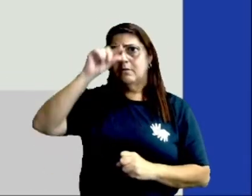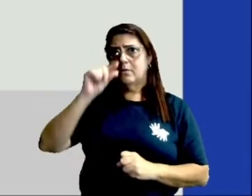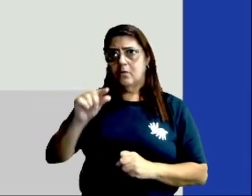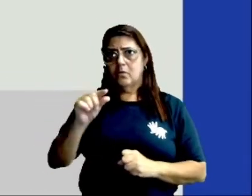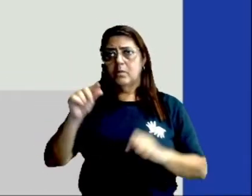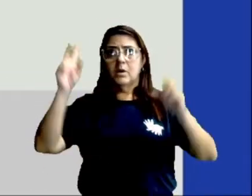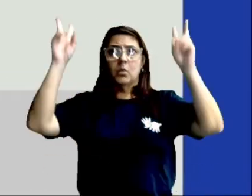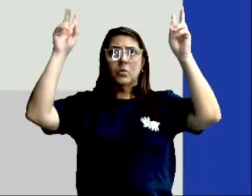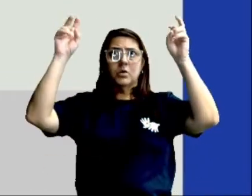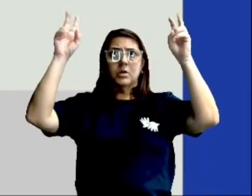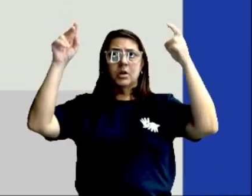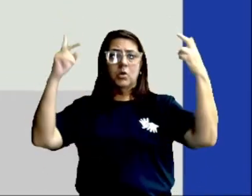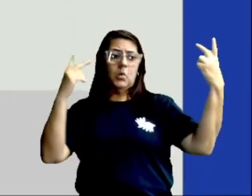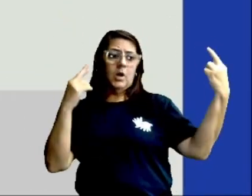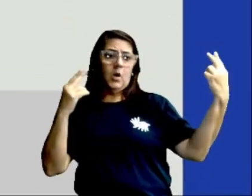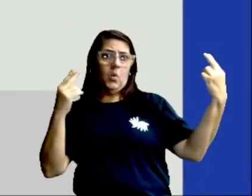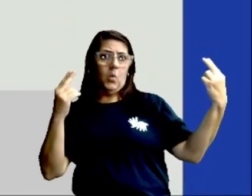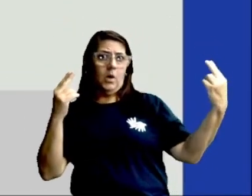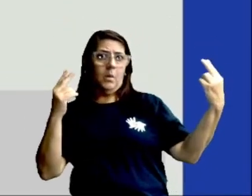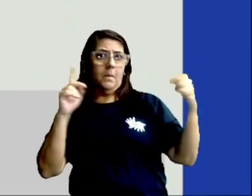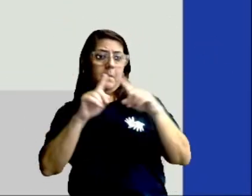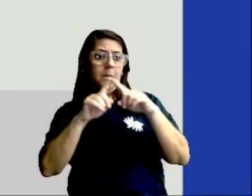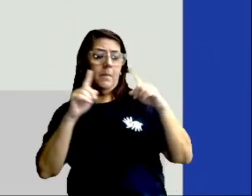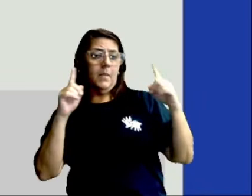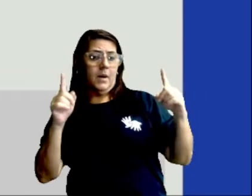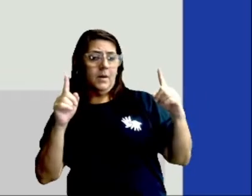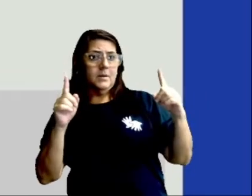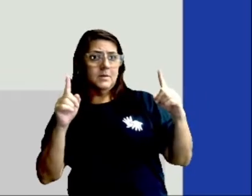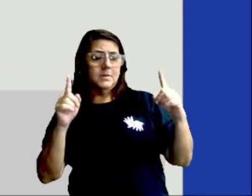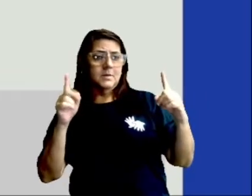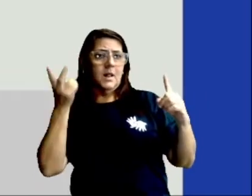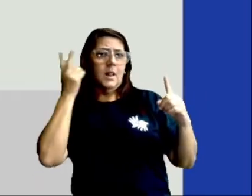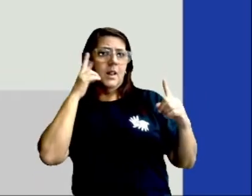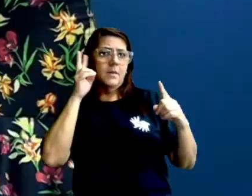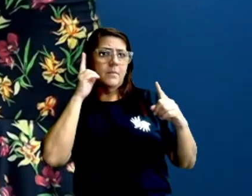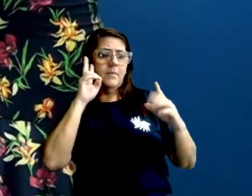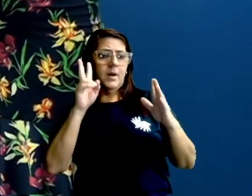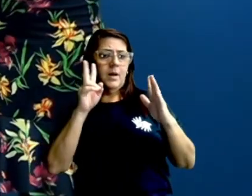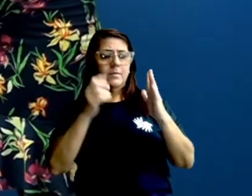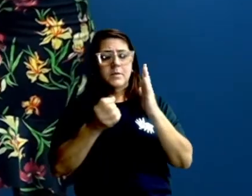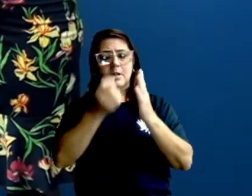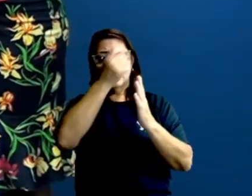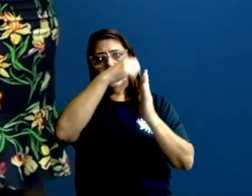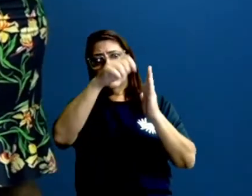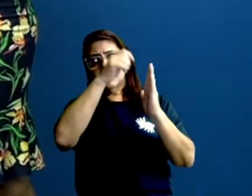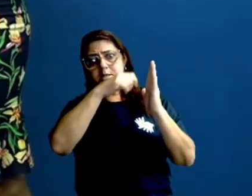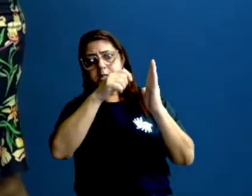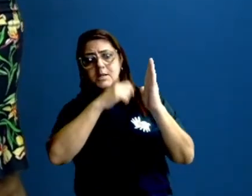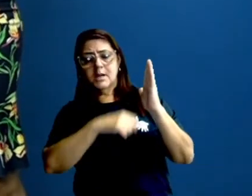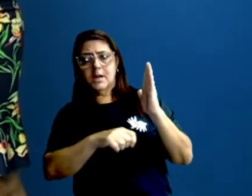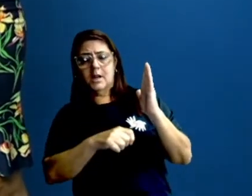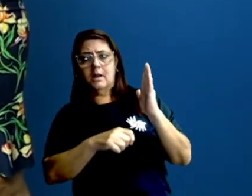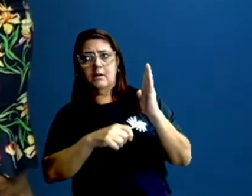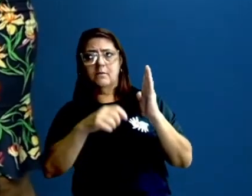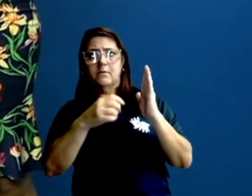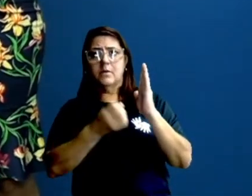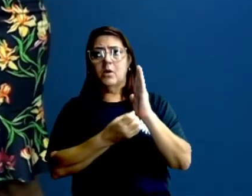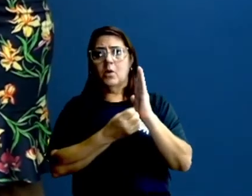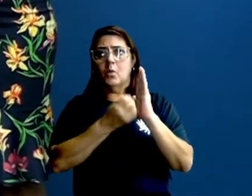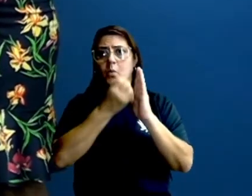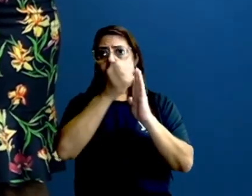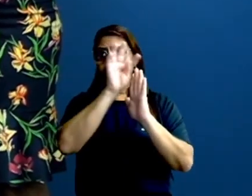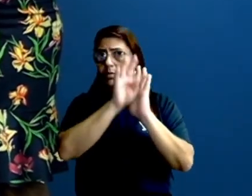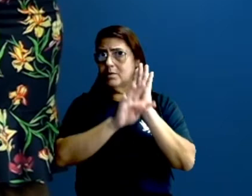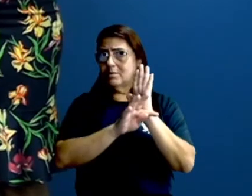título, certo? Lembre-se sempre, quando a gente escreve um texto, a gente sempre tem um leitor. Nós nunca vamos escrever